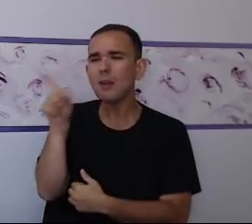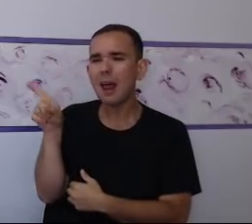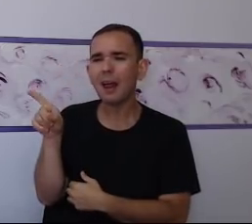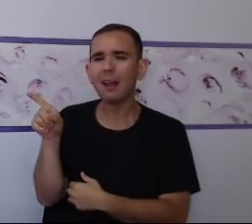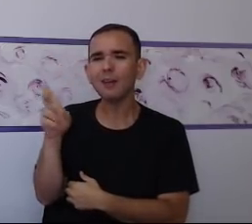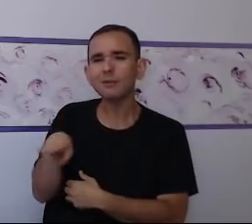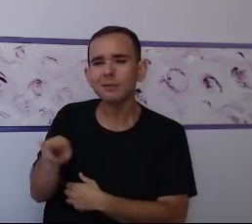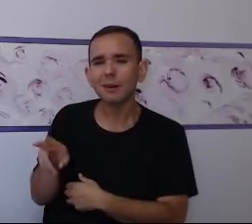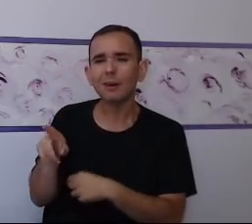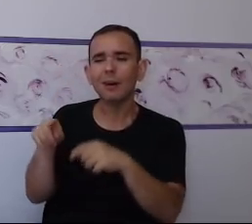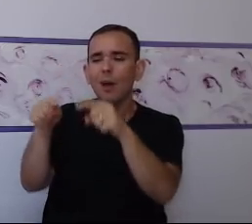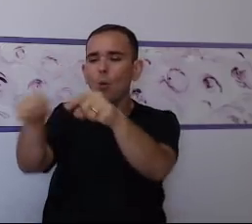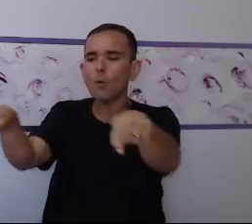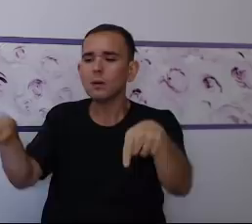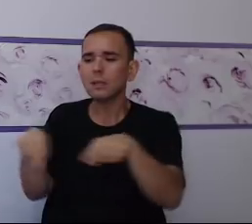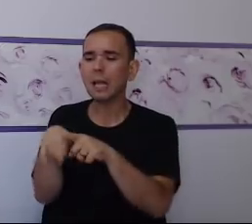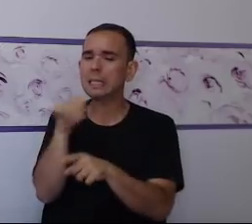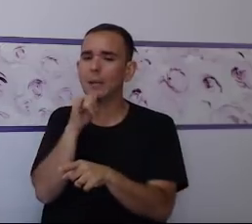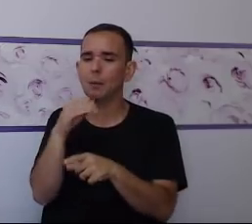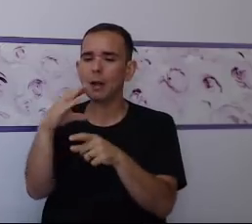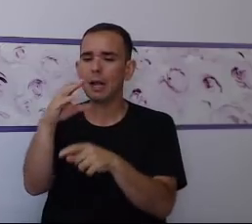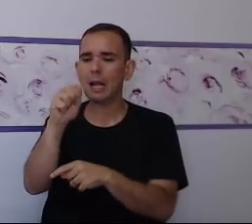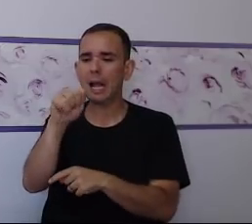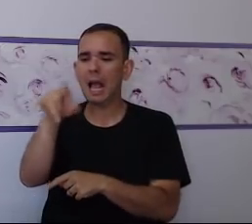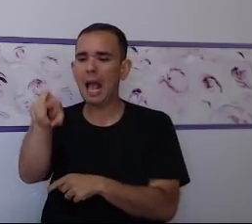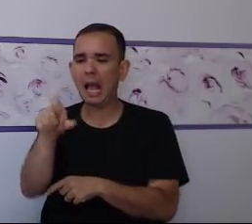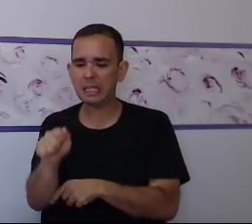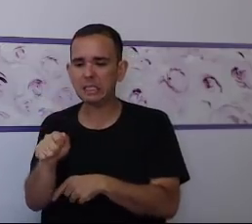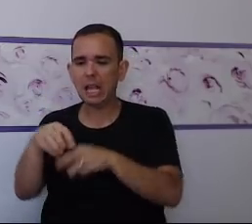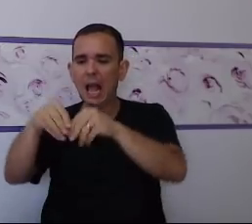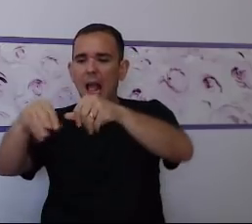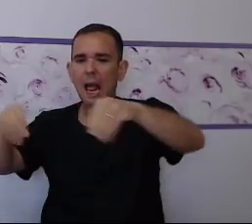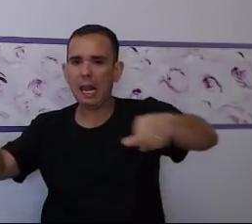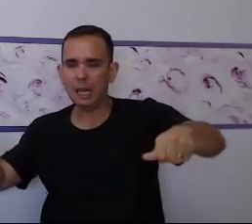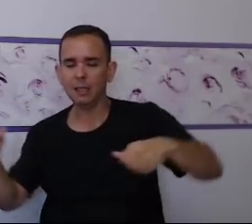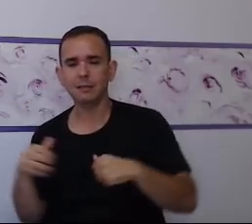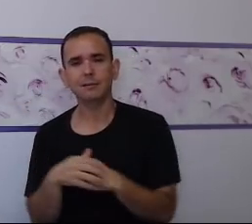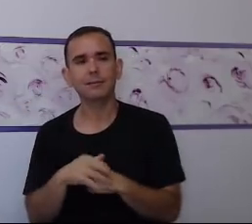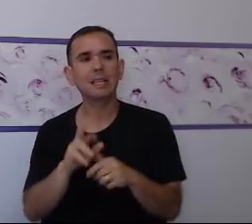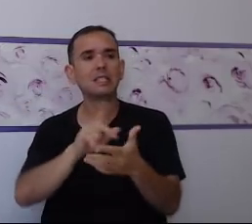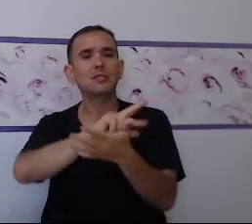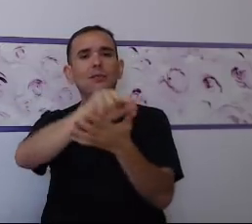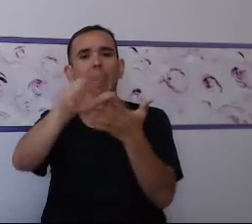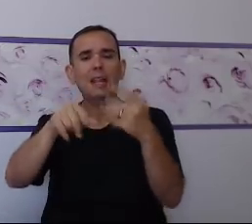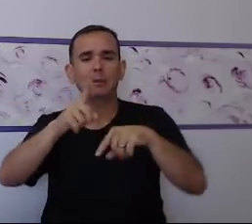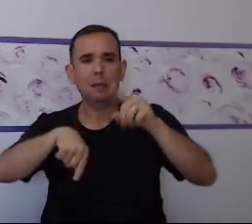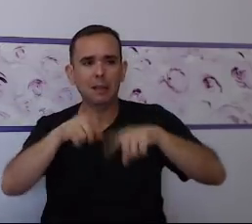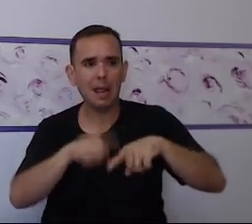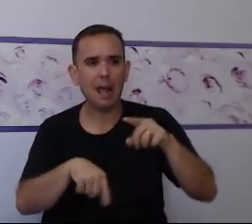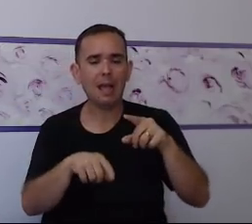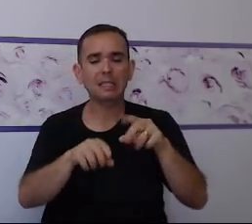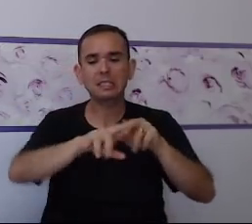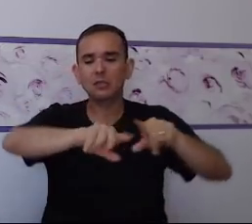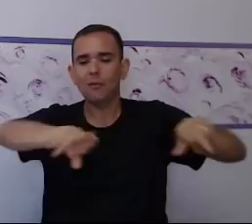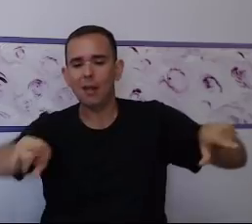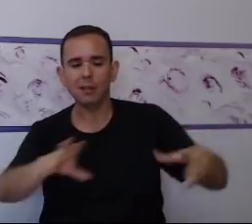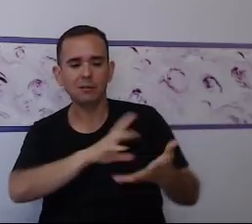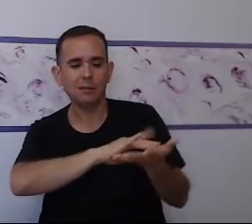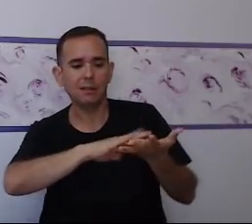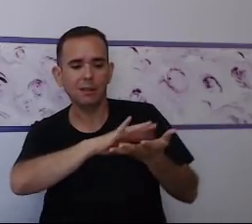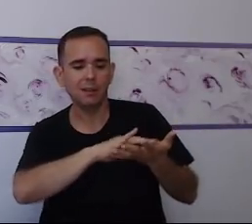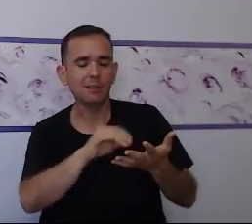de areia. Então, a gente capricha nas estimulações sensoriais, né? Diferentes materiais com diferentes